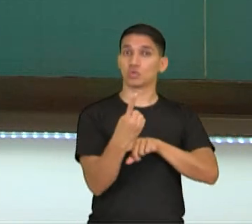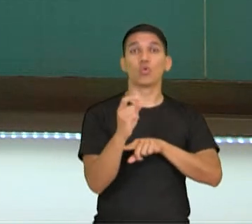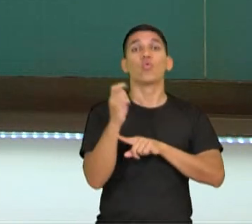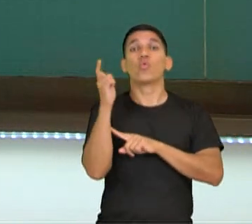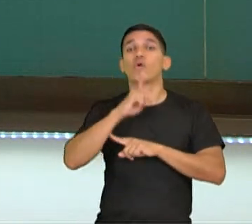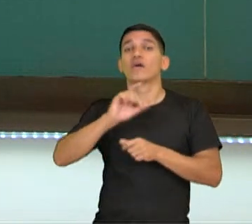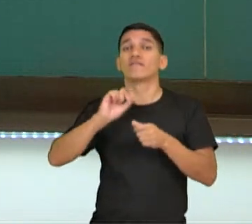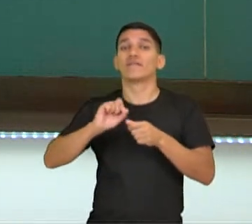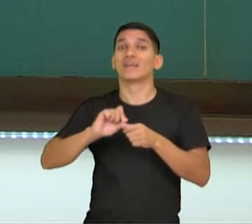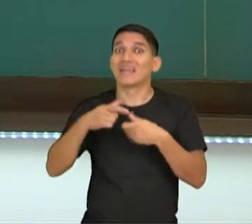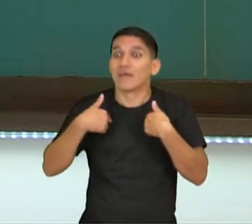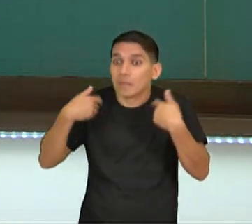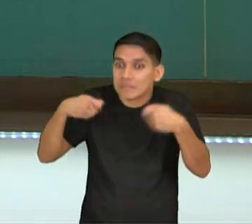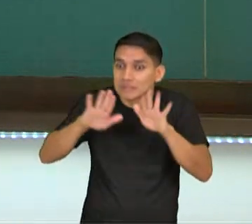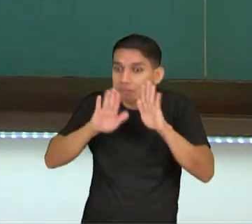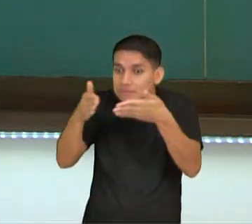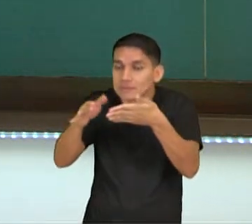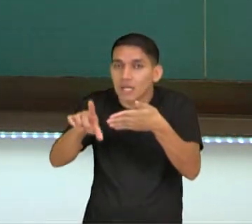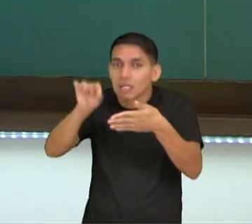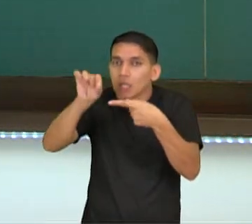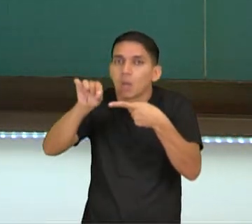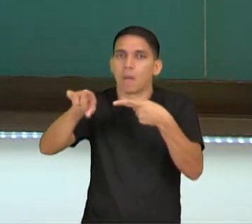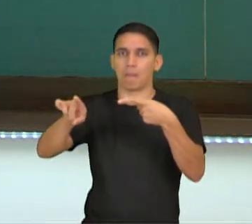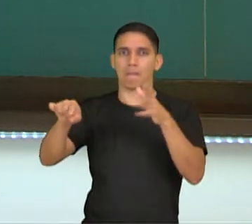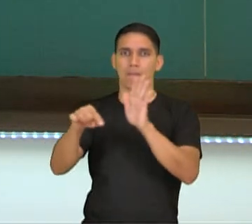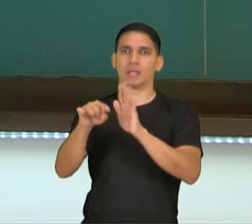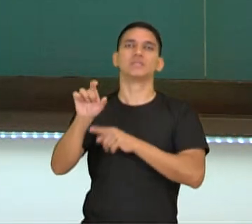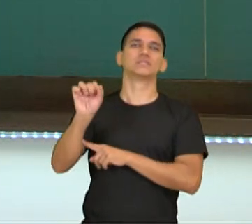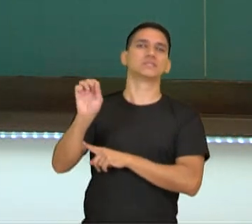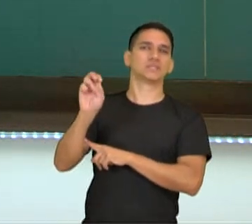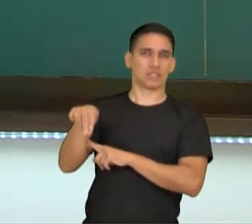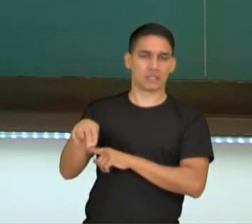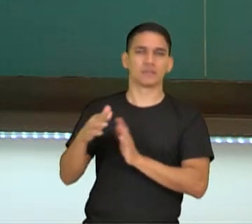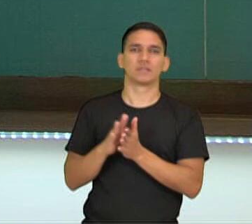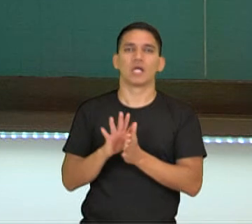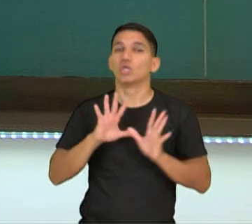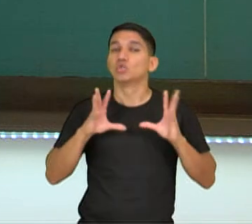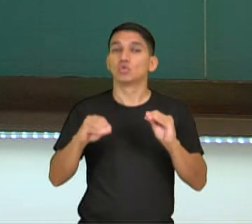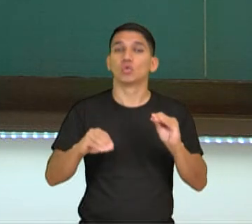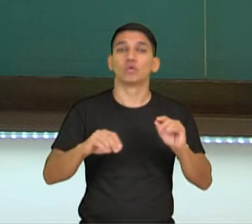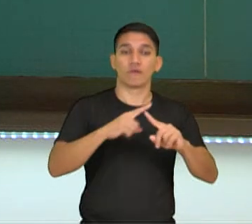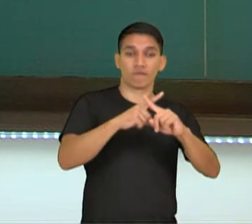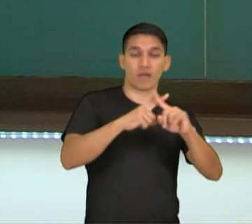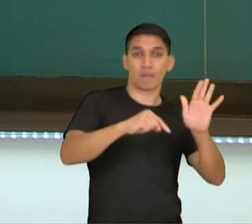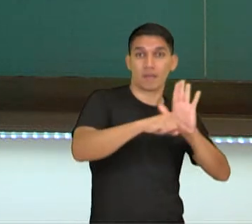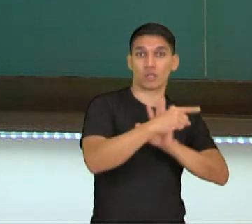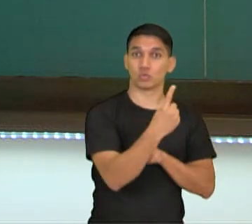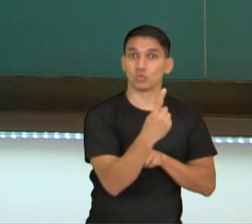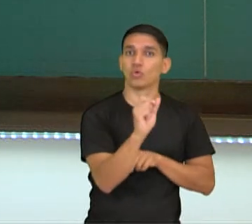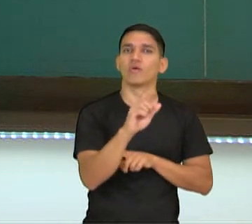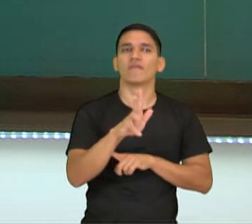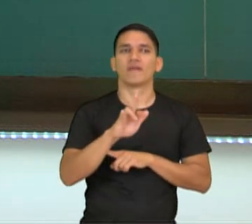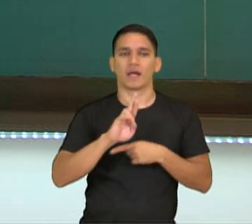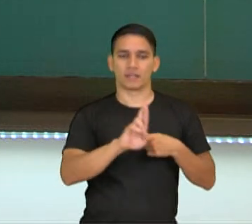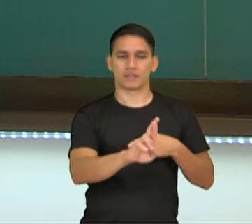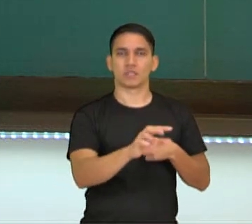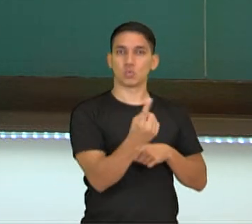menos seno, porque eu quero menos seno. Então, na hora que eu multiplico tudo por menos 1, aqui vai ficar 1